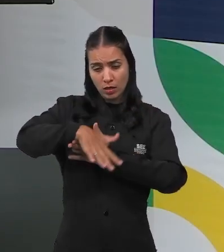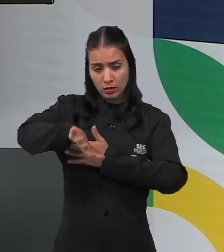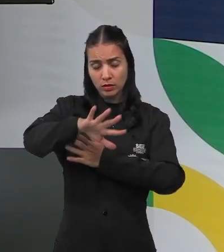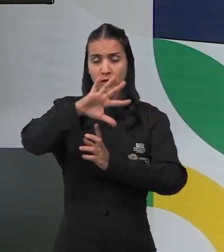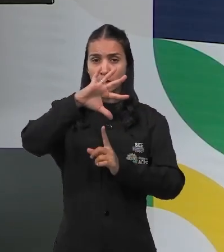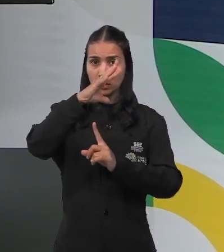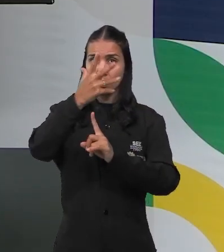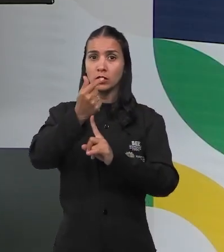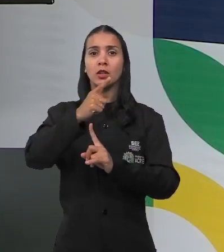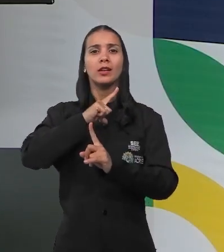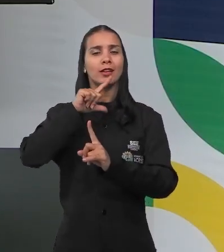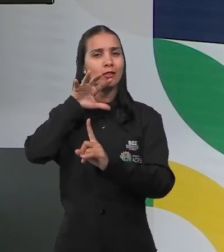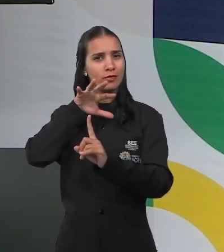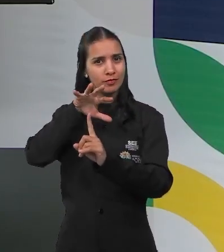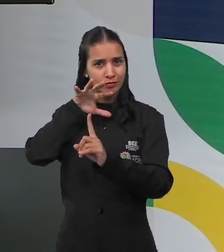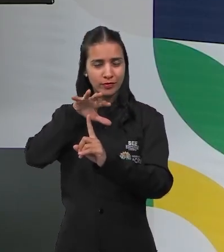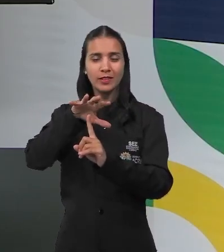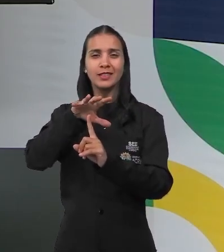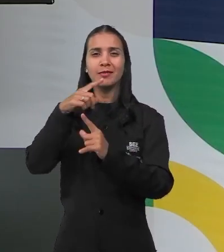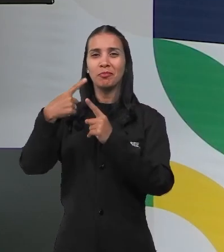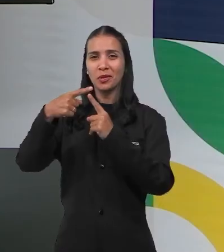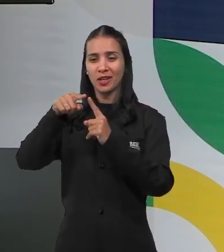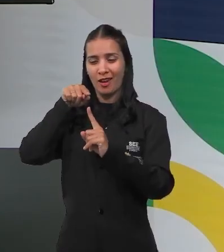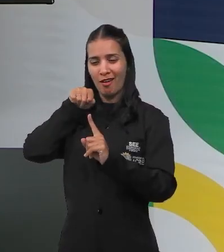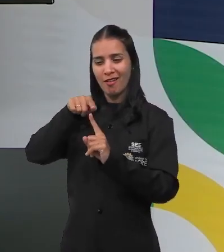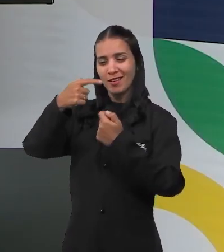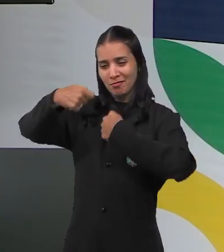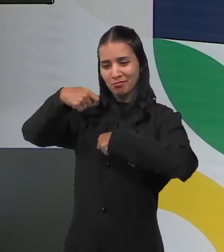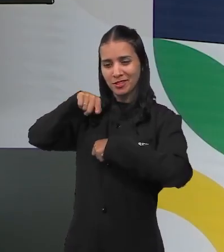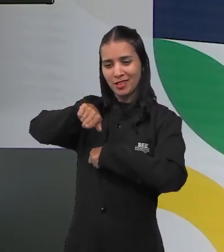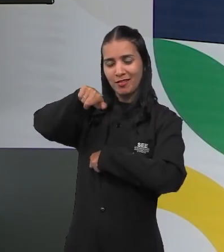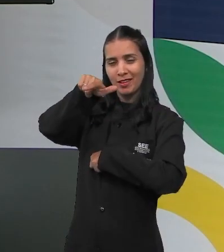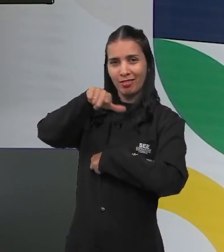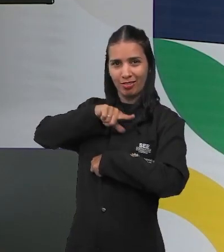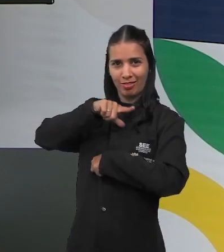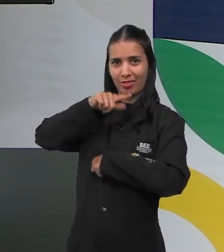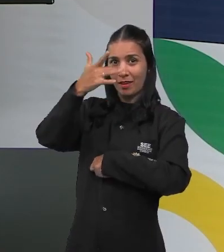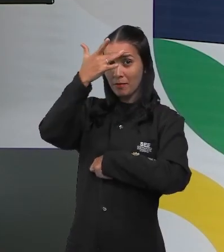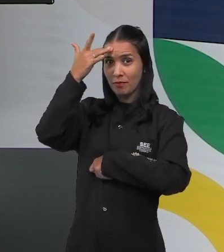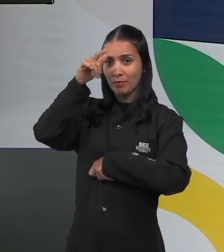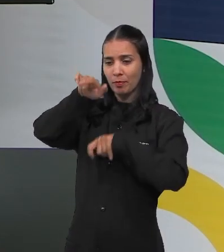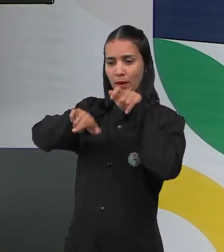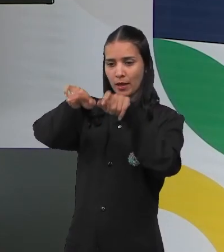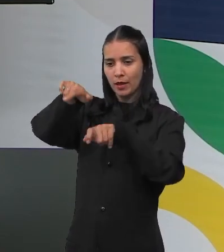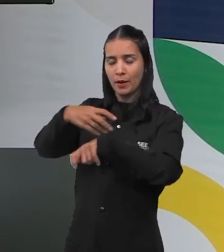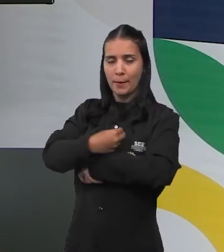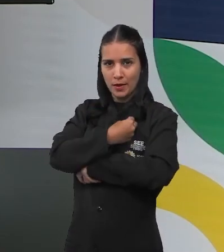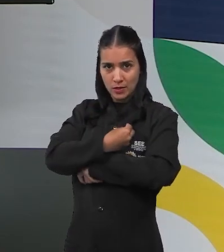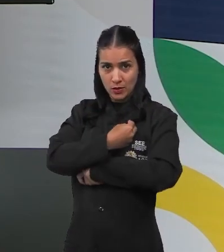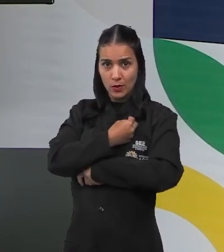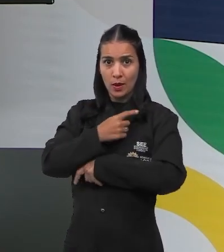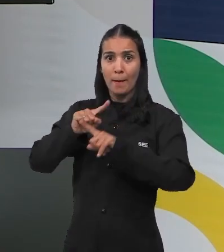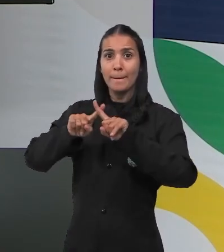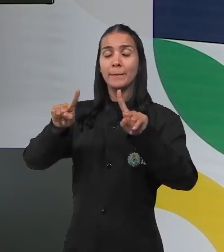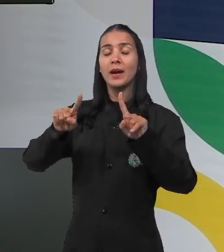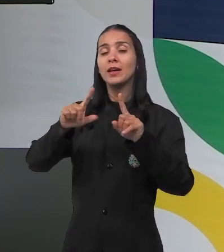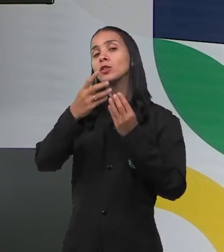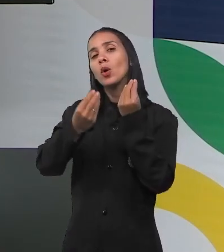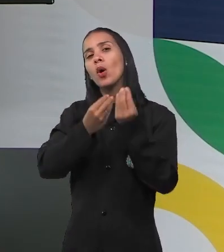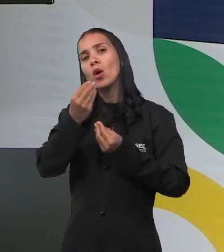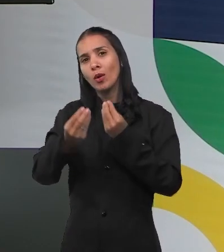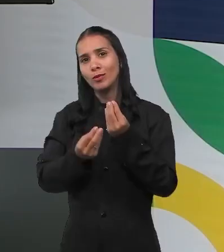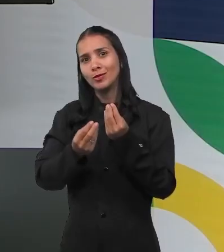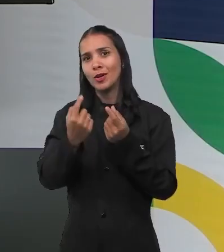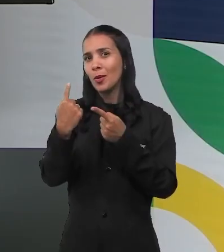em que precisava de pessoas, de público ali no momento. Então, essa transmissão também era ao vivo,